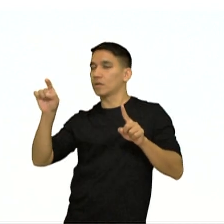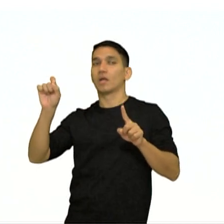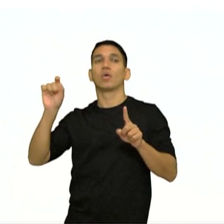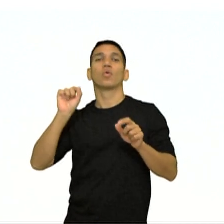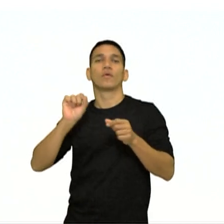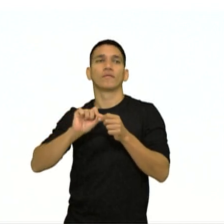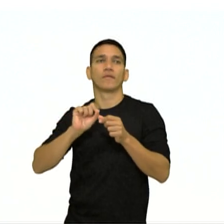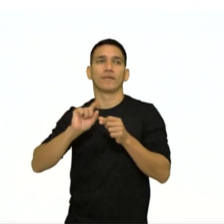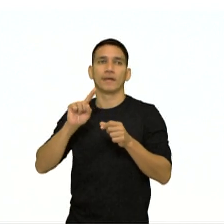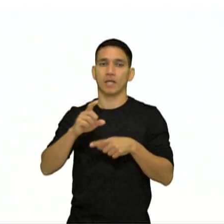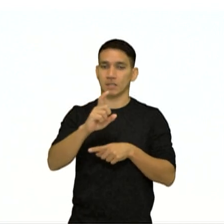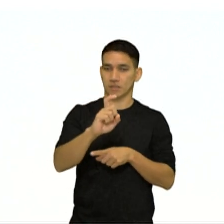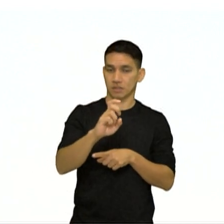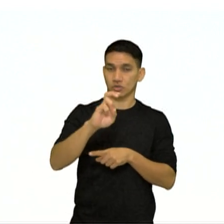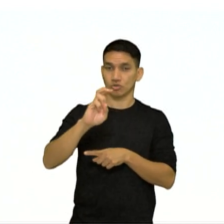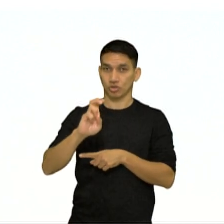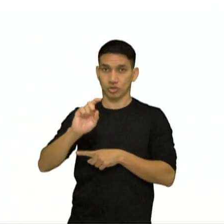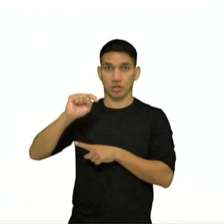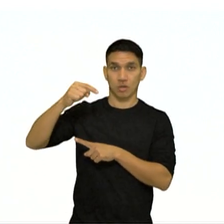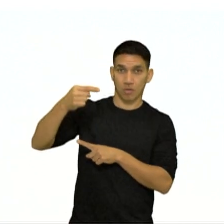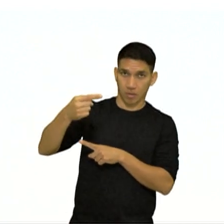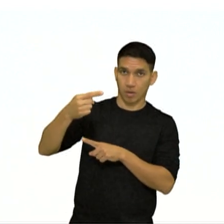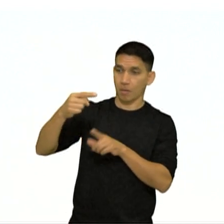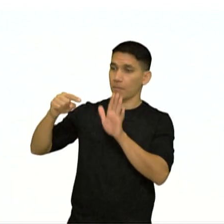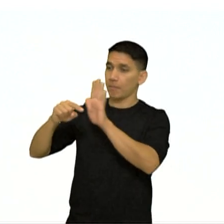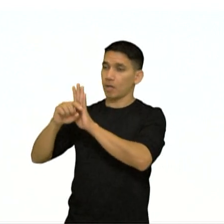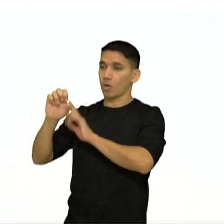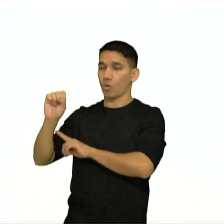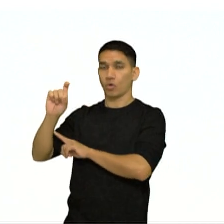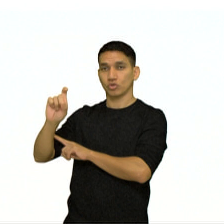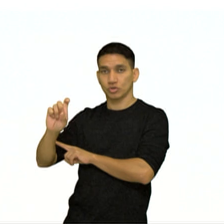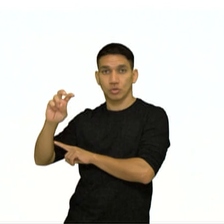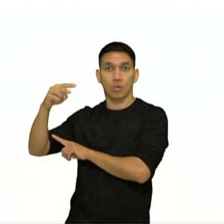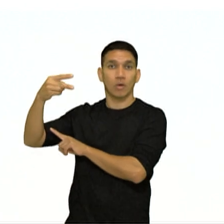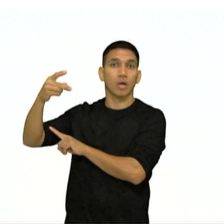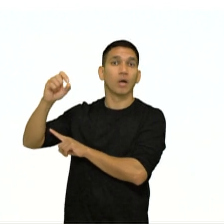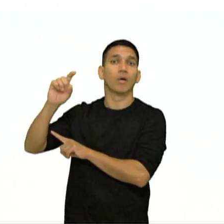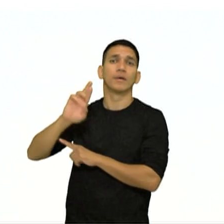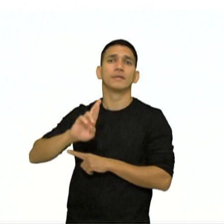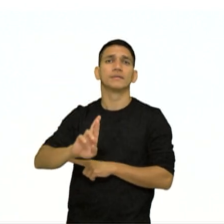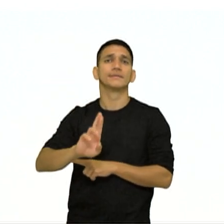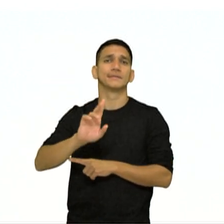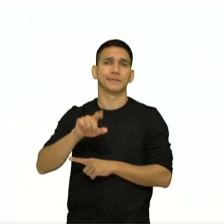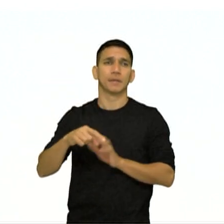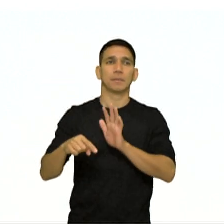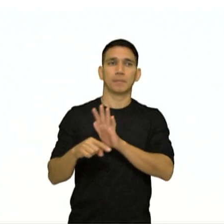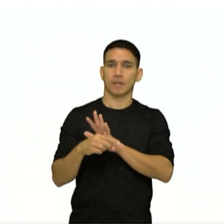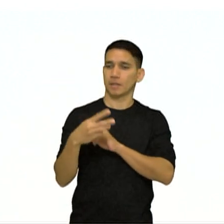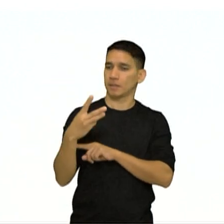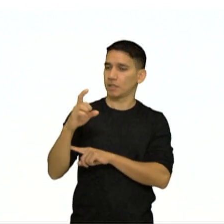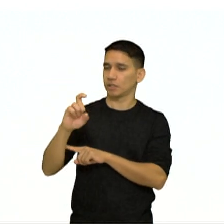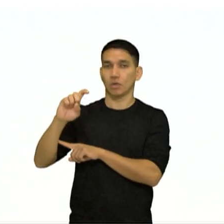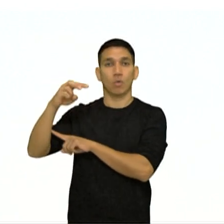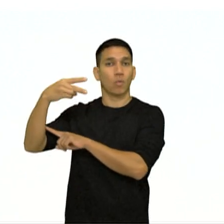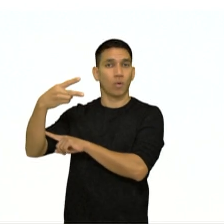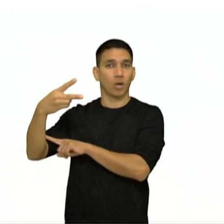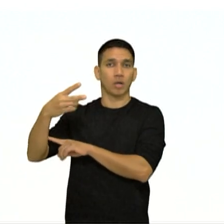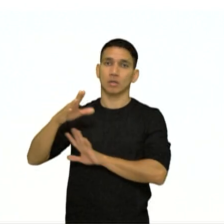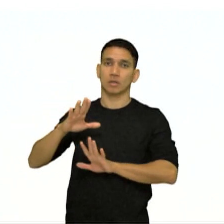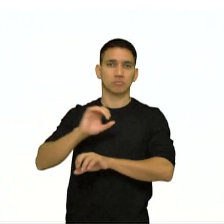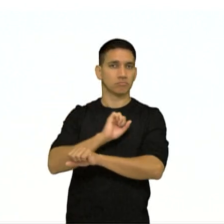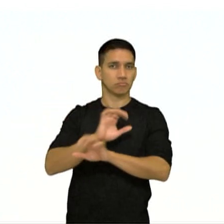por cima ó 5x ao quadrado menos oito x ao quadrado Quanto que é isso menos 3X ao quadrado